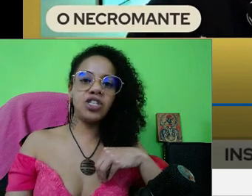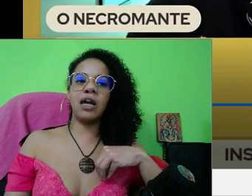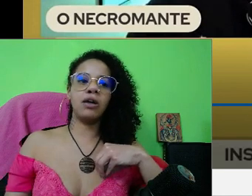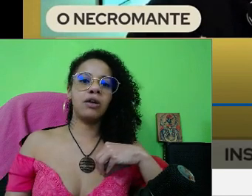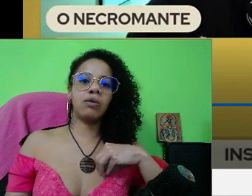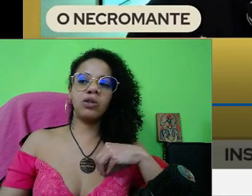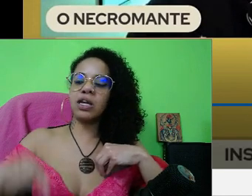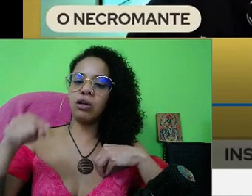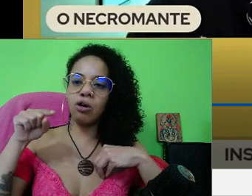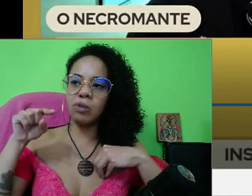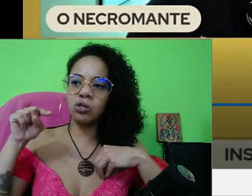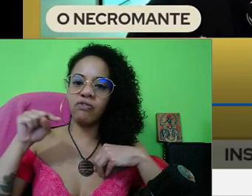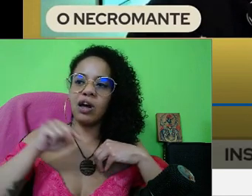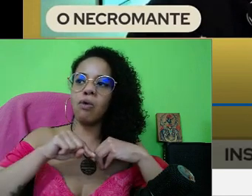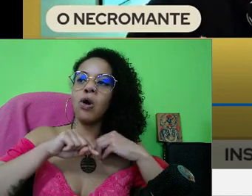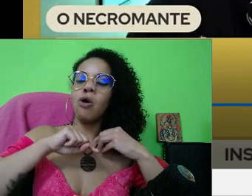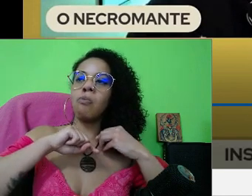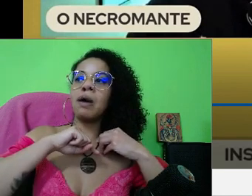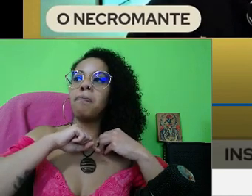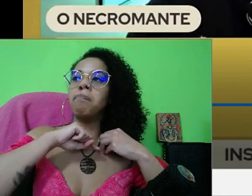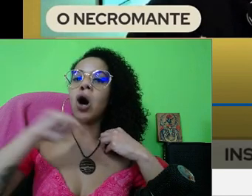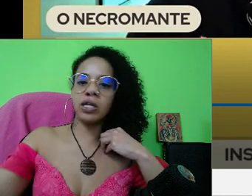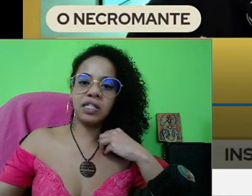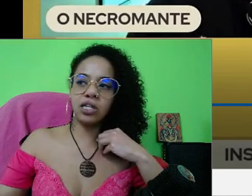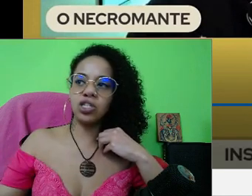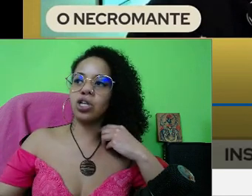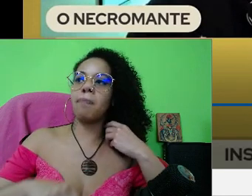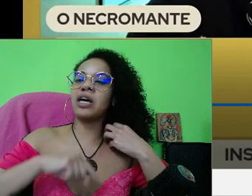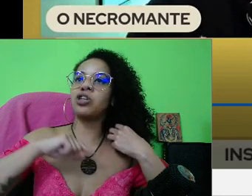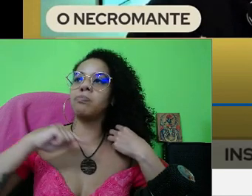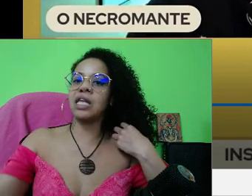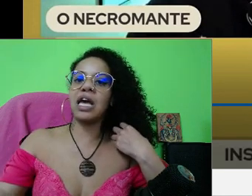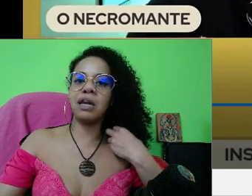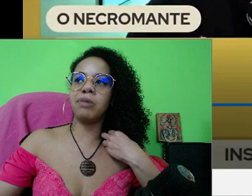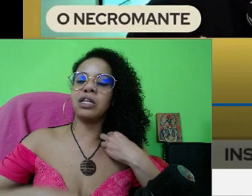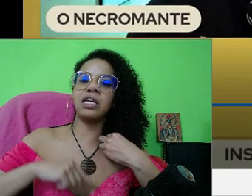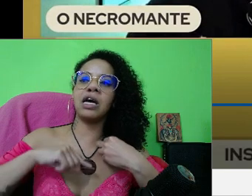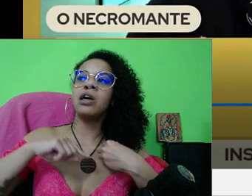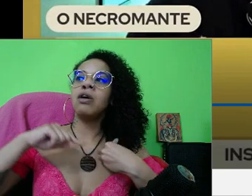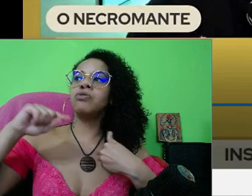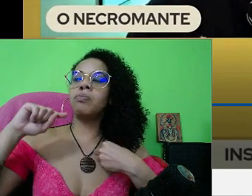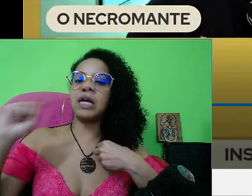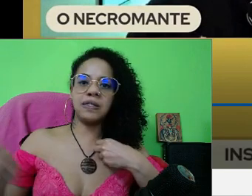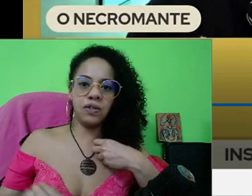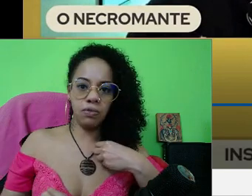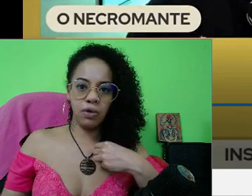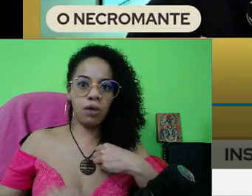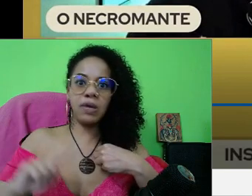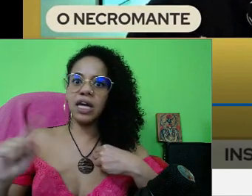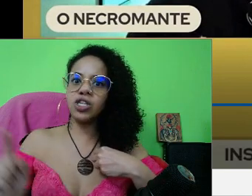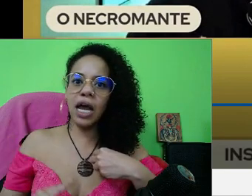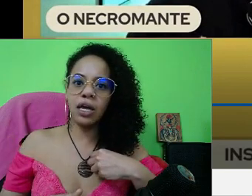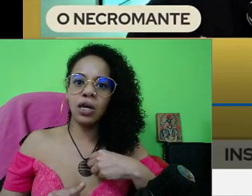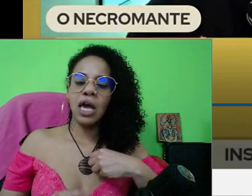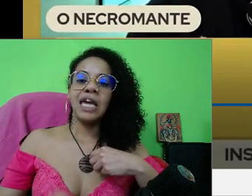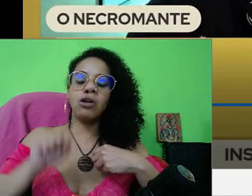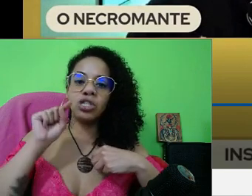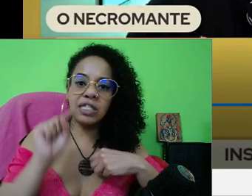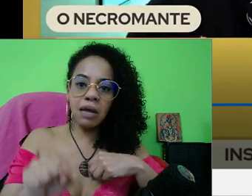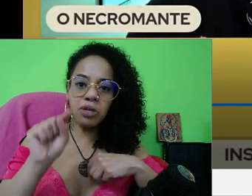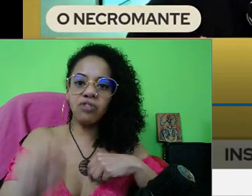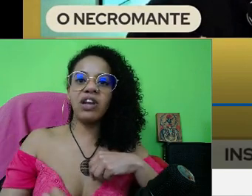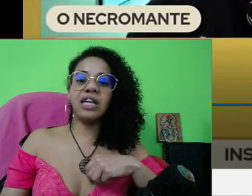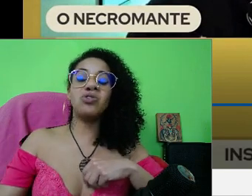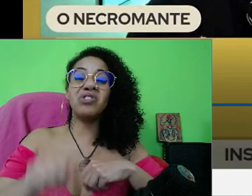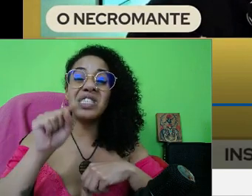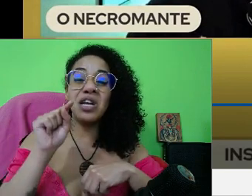eu me retirei quando aquilo começou a virar uma bosta de abaixa a bandeira e bandeirinha do Brasil eu me retirei e